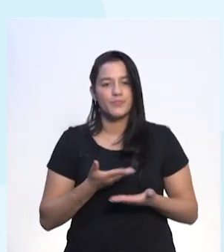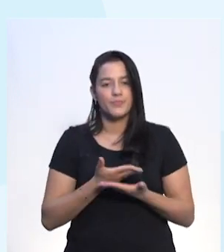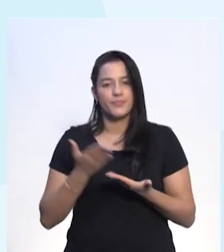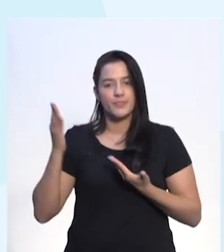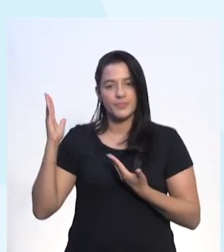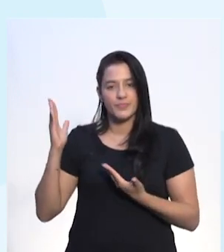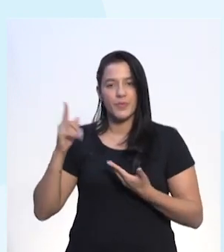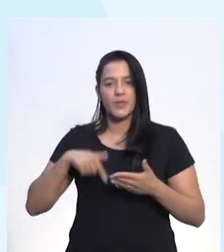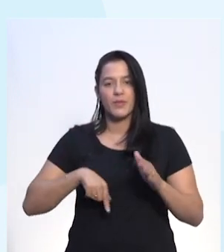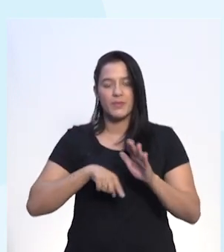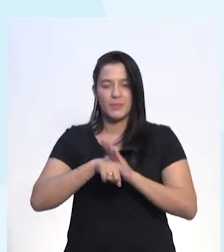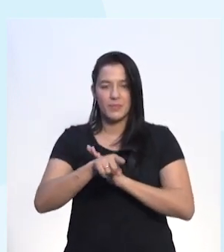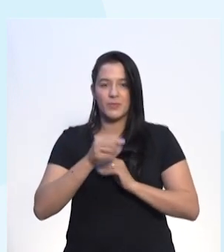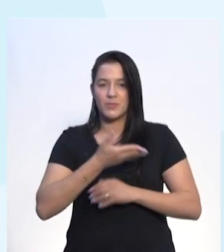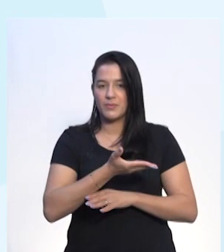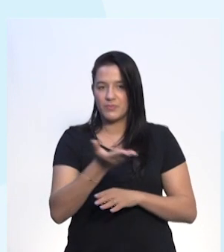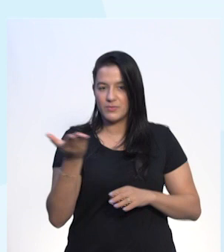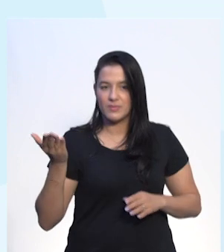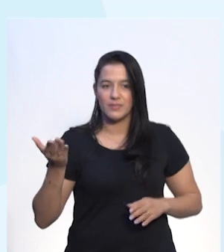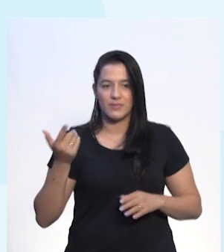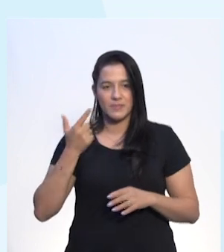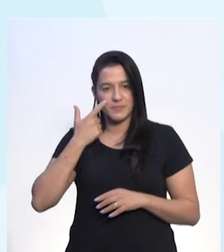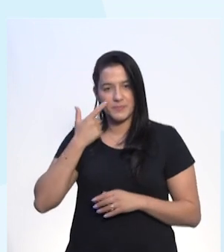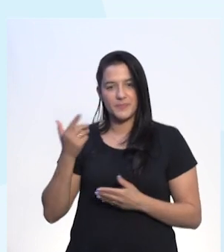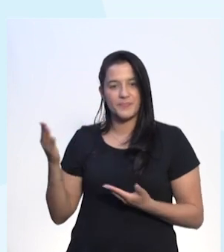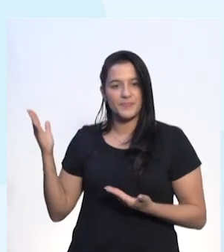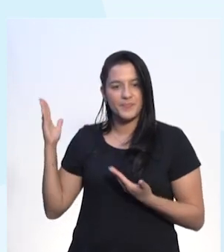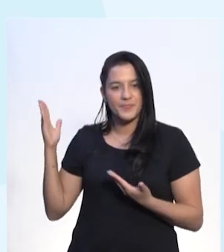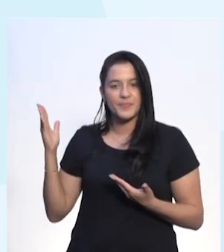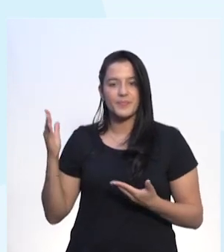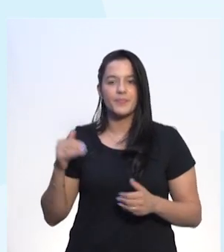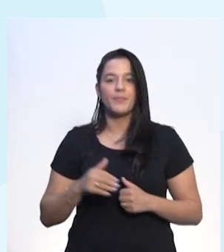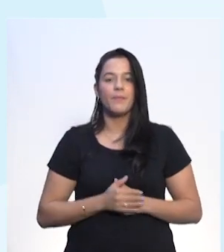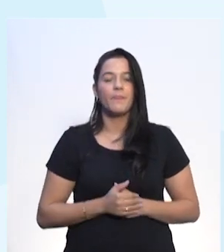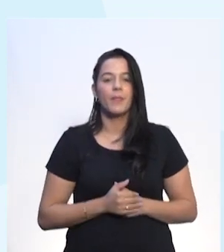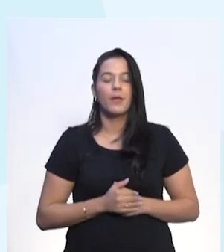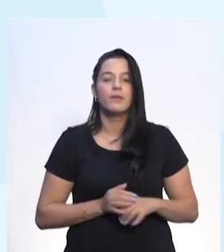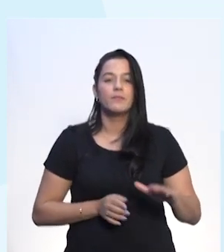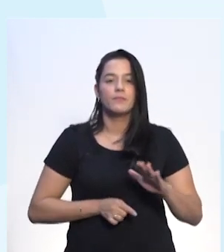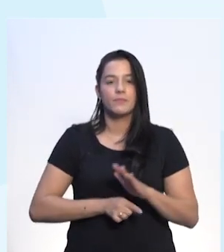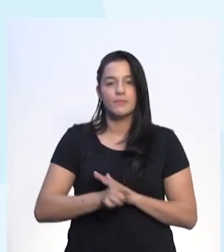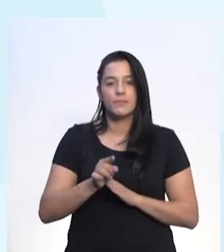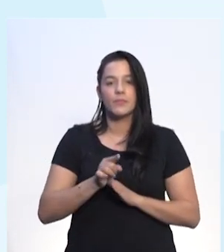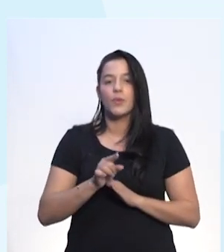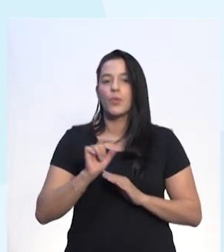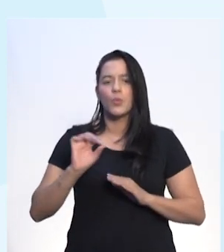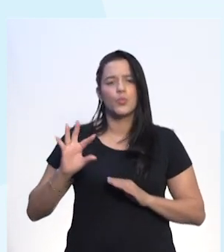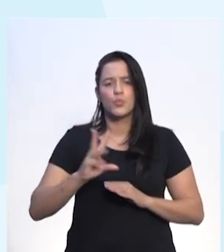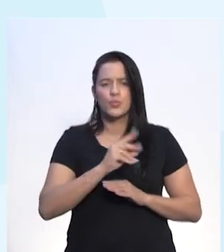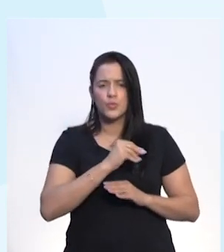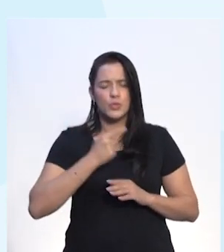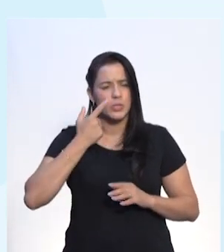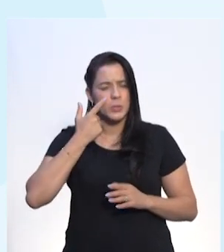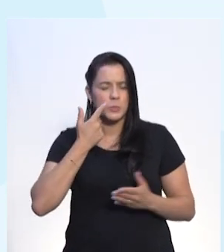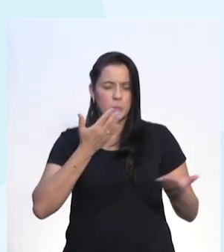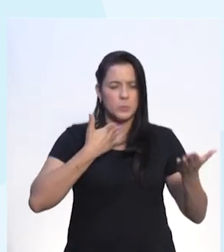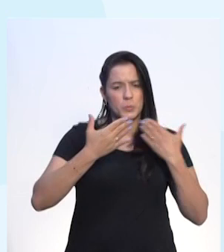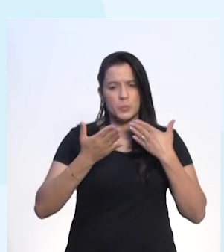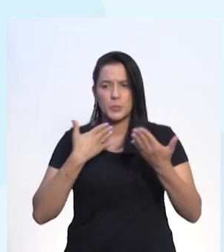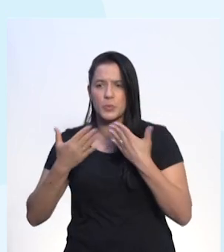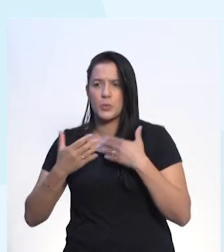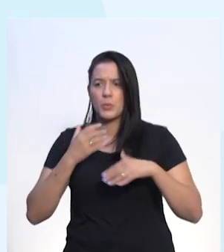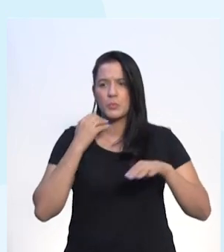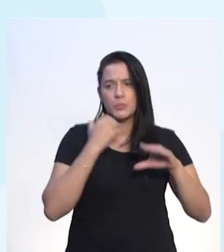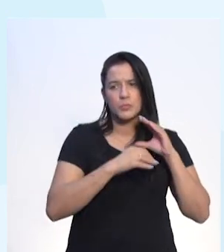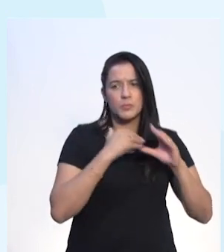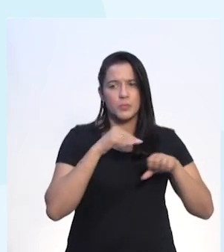a gente tem uma perguntinha para vocês aí, que a gente quer saber, né, com base em tudo que a gente já vem falando e discutindo